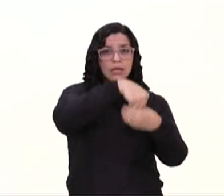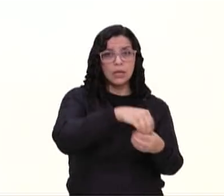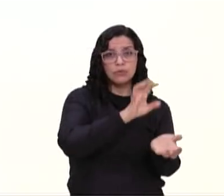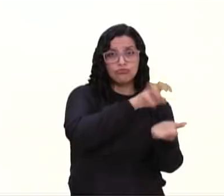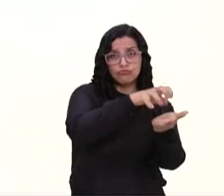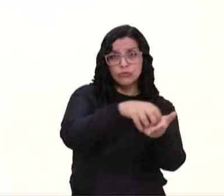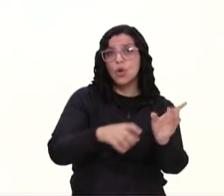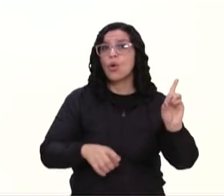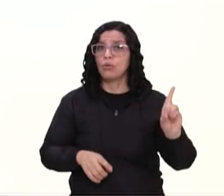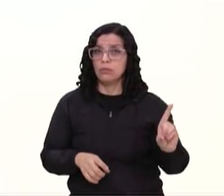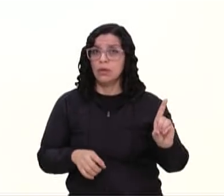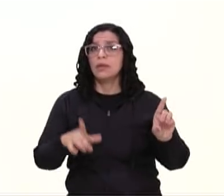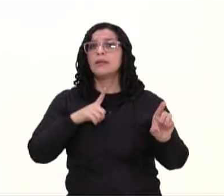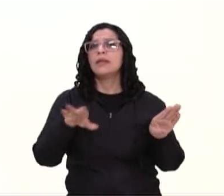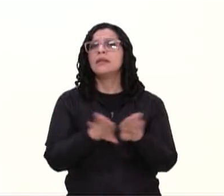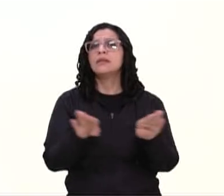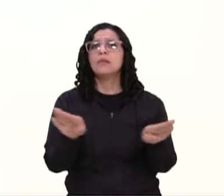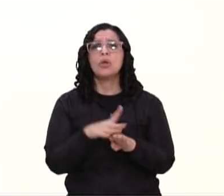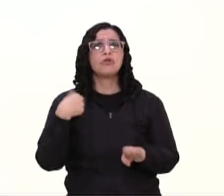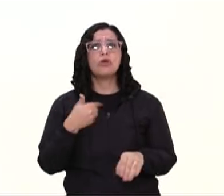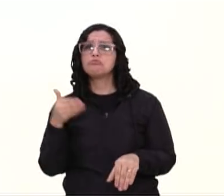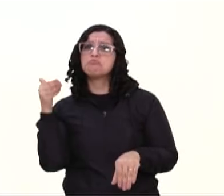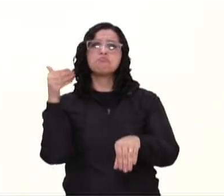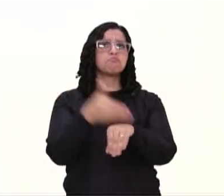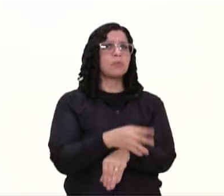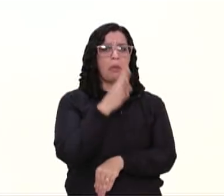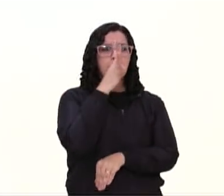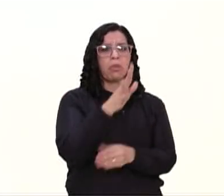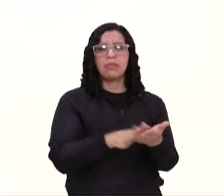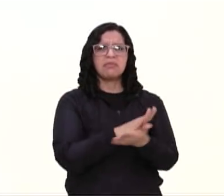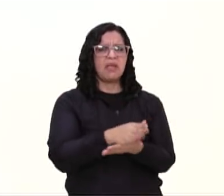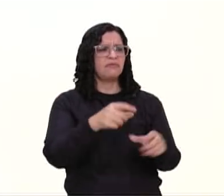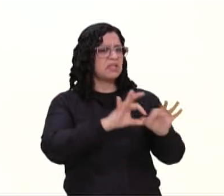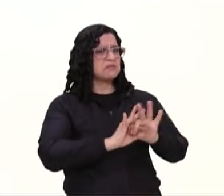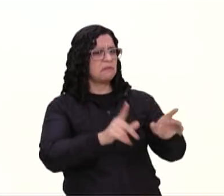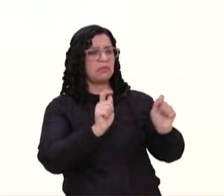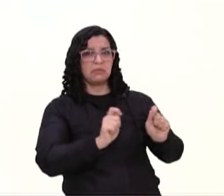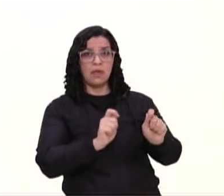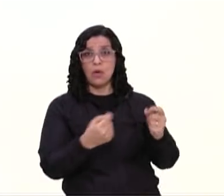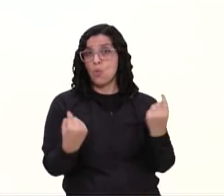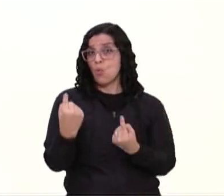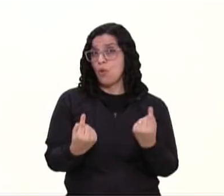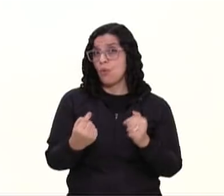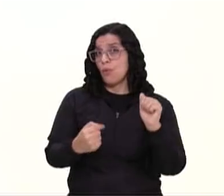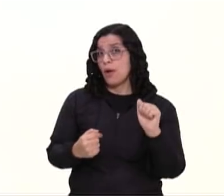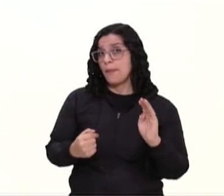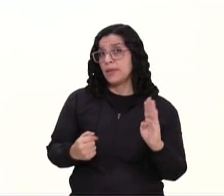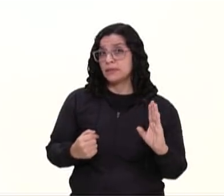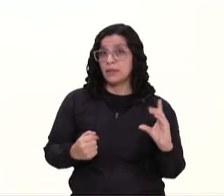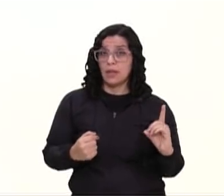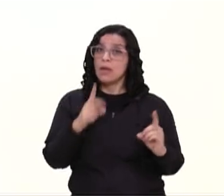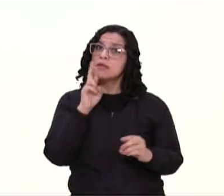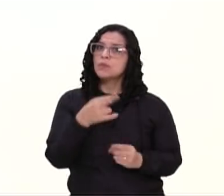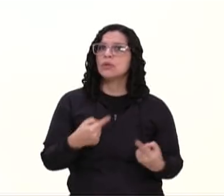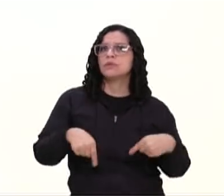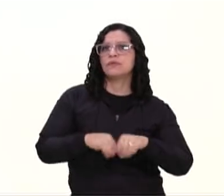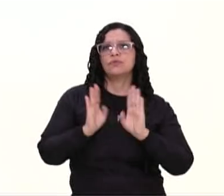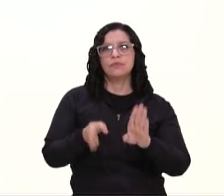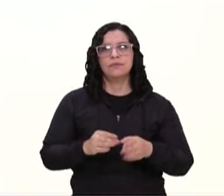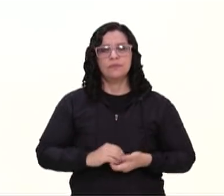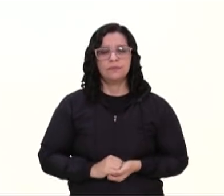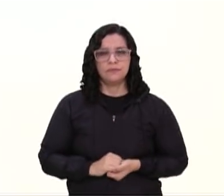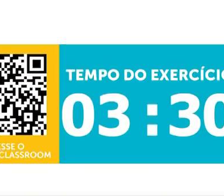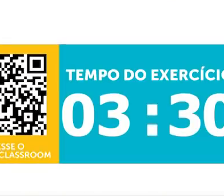Ou D. Estabelecia a não interferência em suas colônias? Vocês terão uns minutinhos aí para responder e eu já